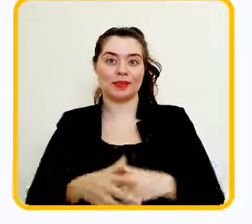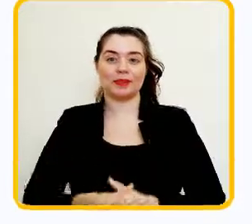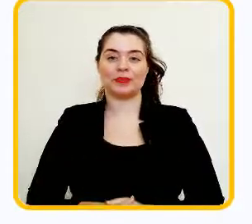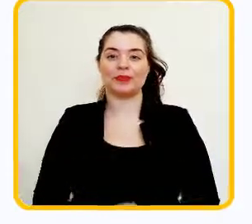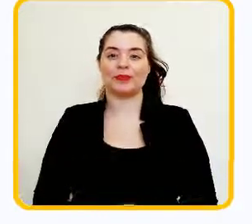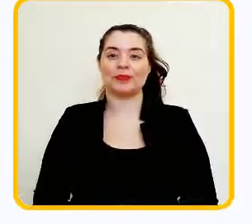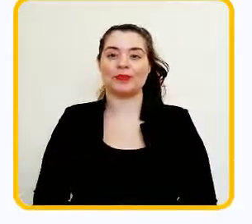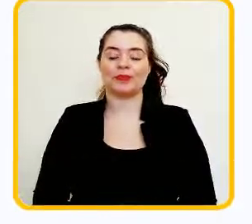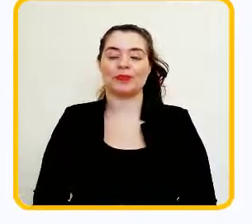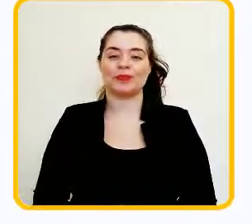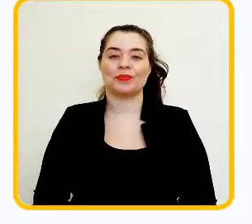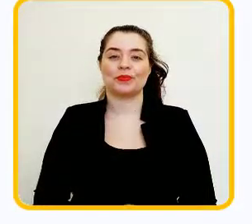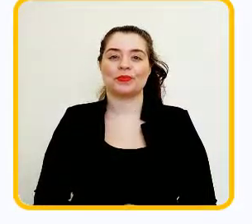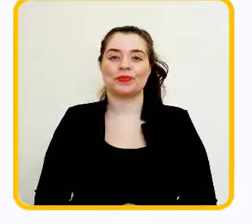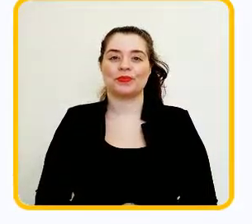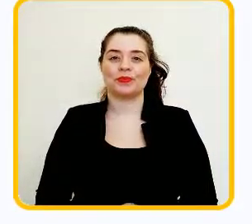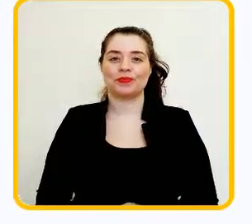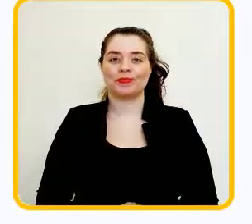sua definição.